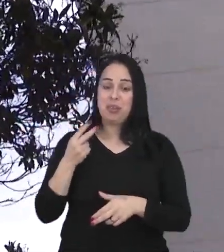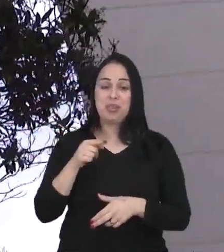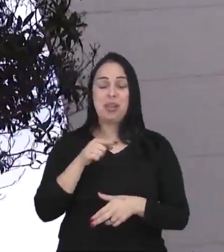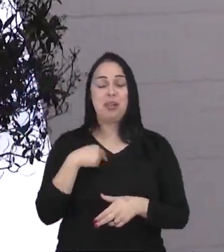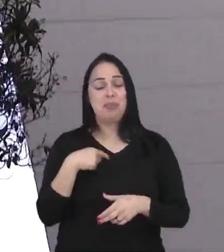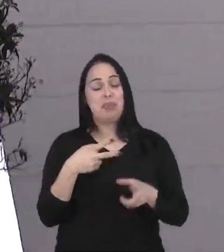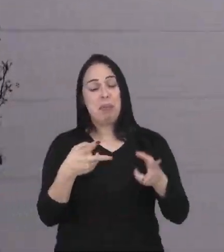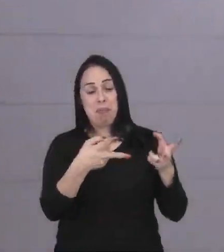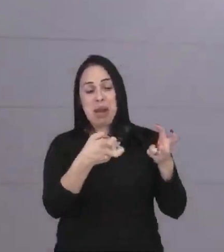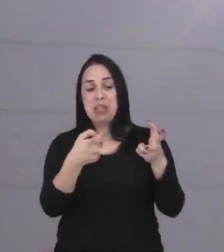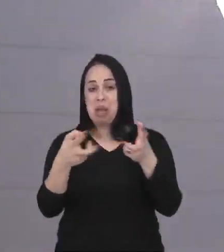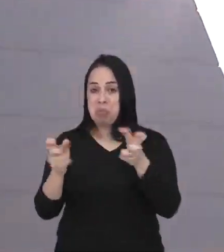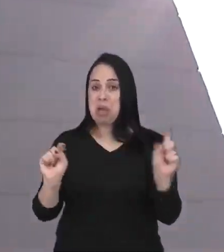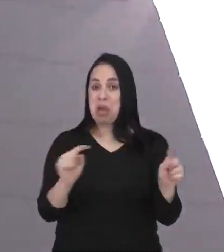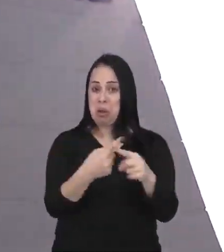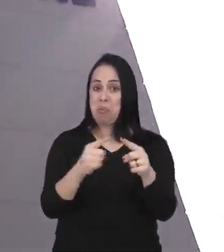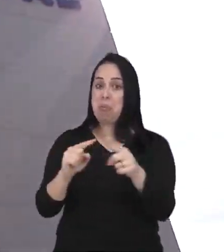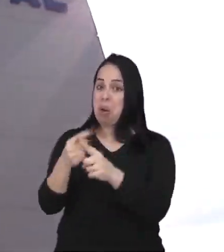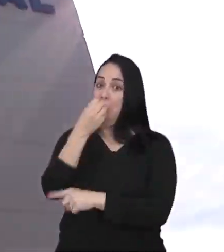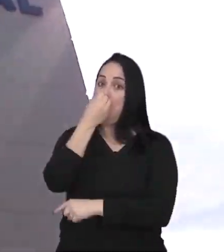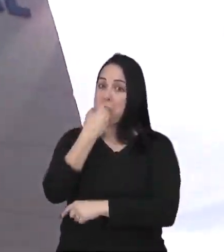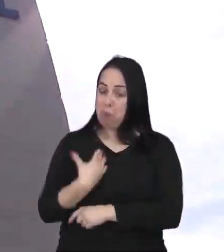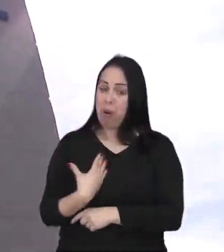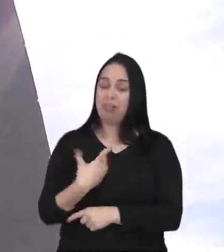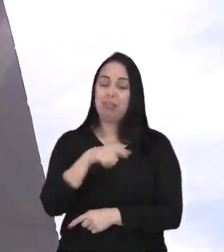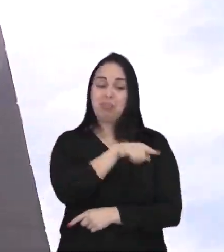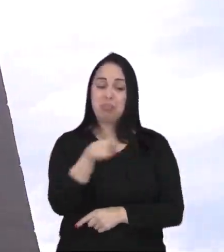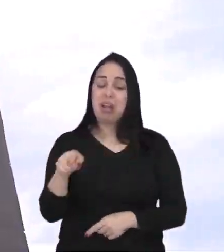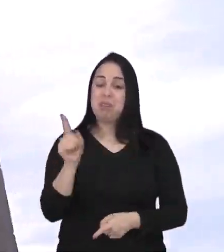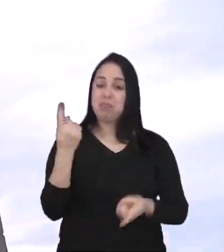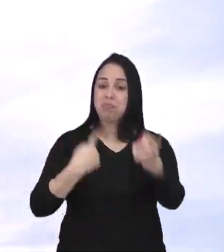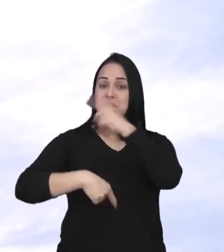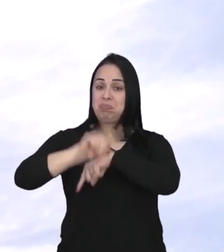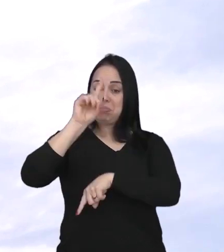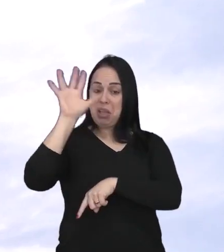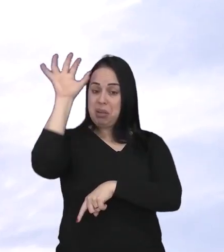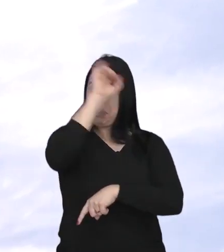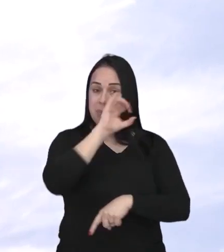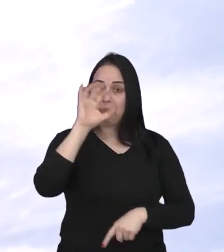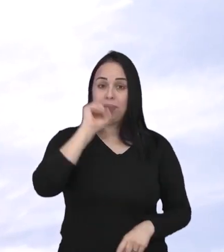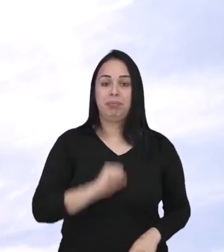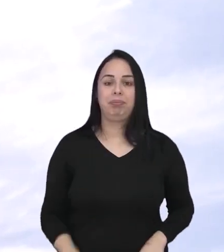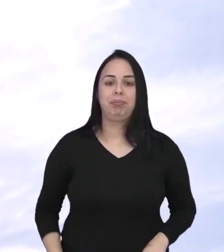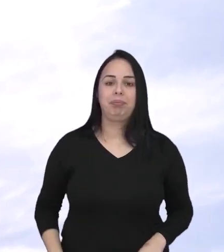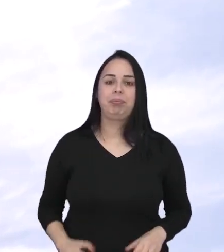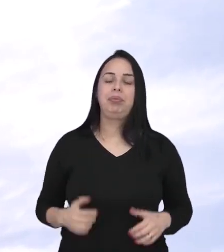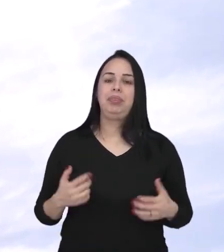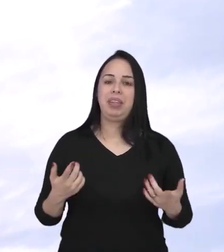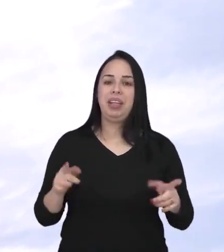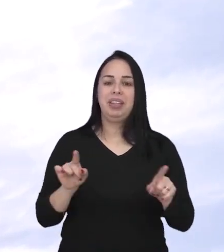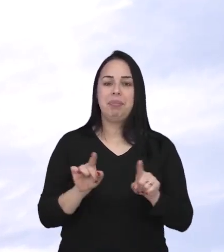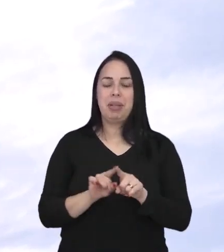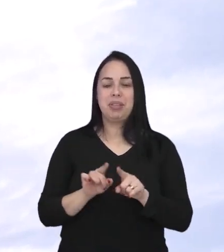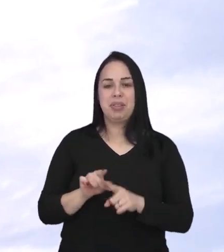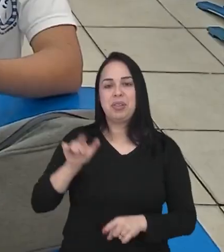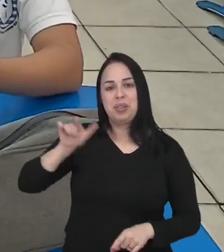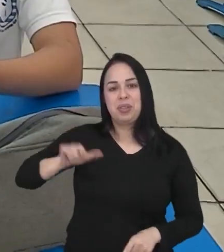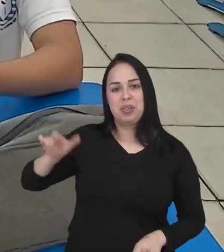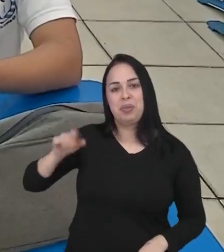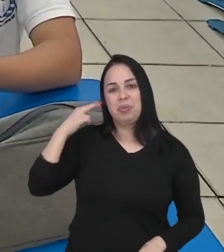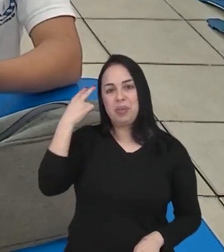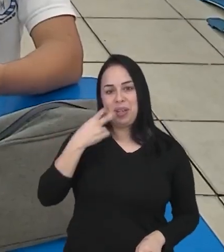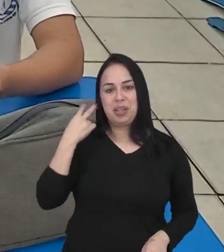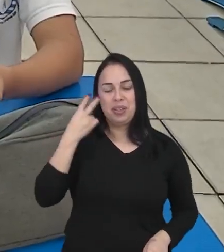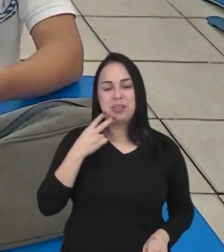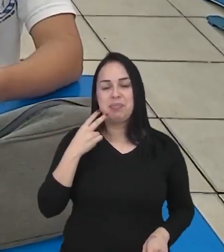a competição saudável entre os alunos é vista como uma forma de promoção do aprendizado e do trabalho em equipe.